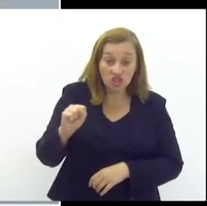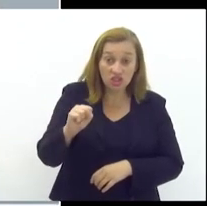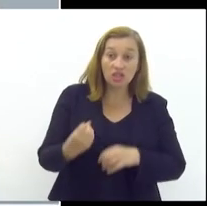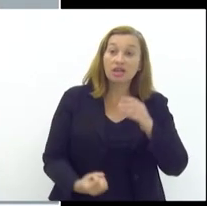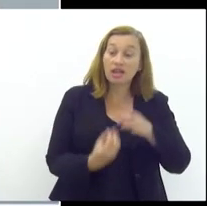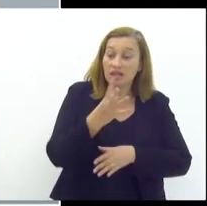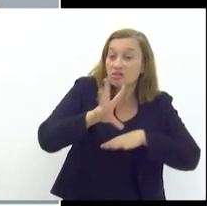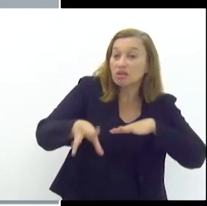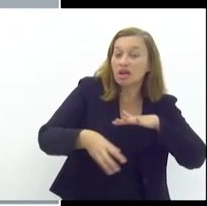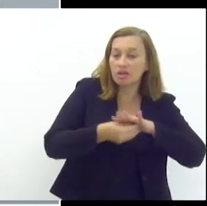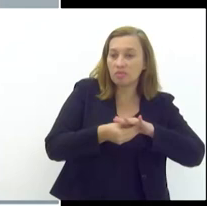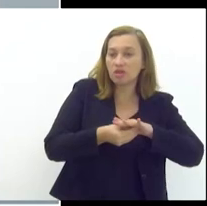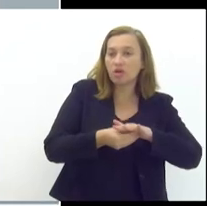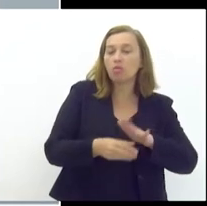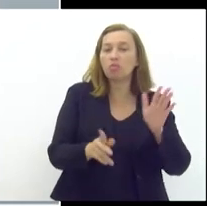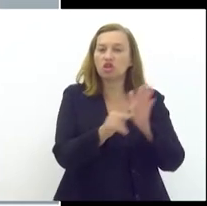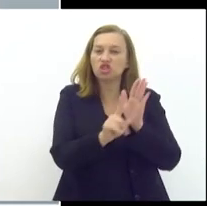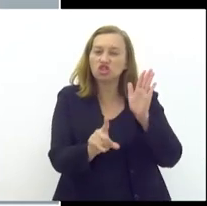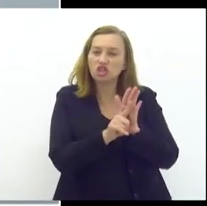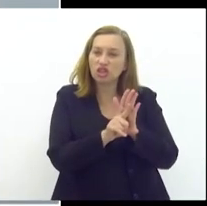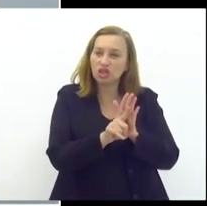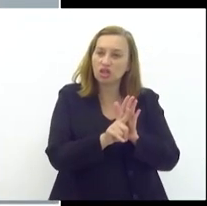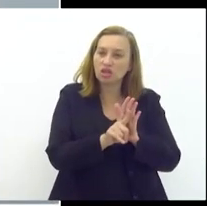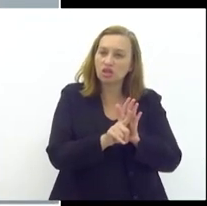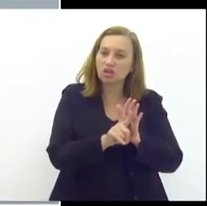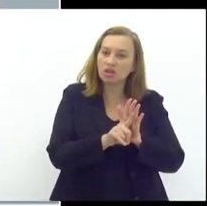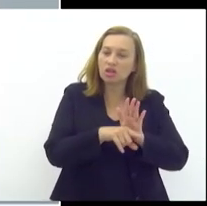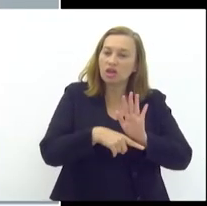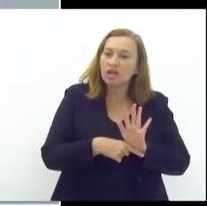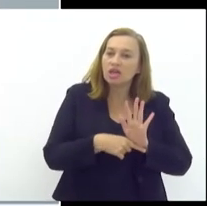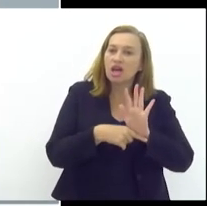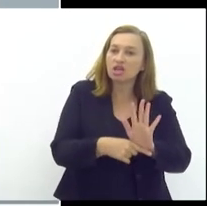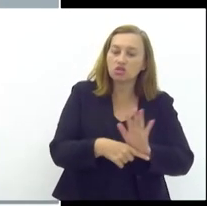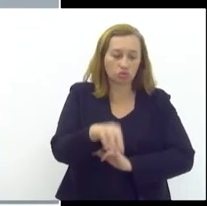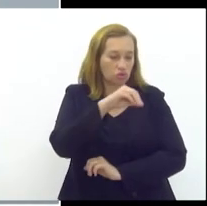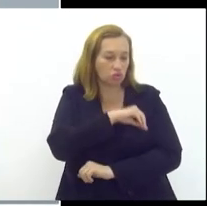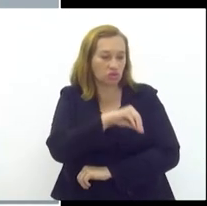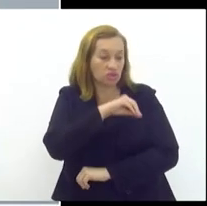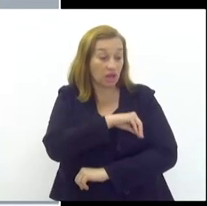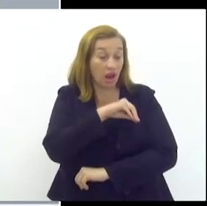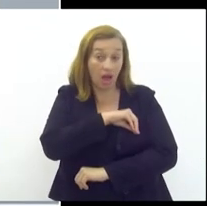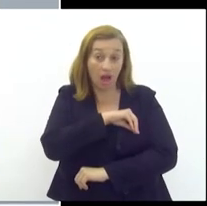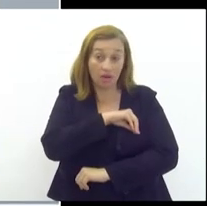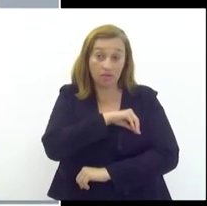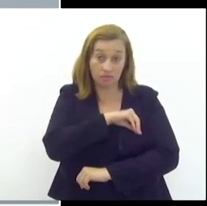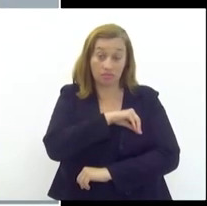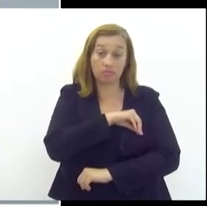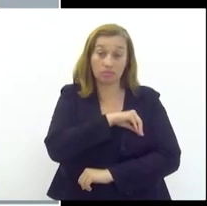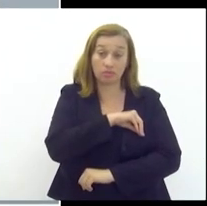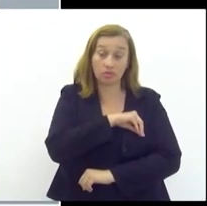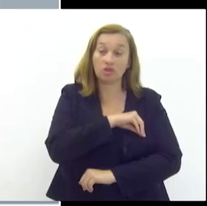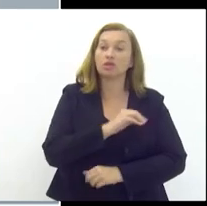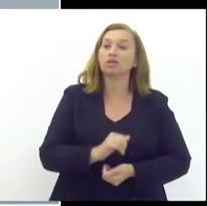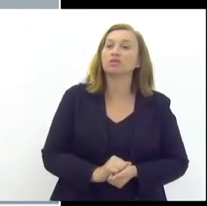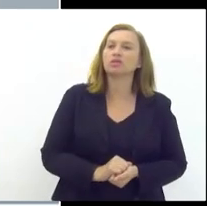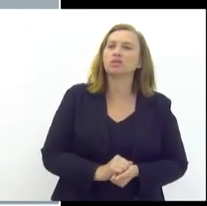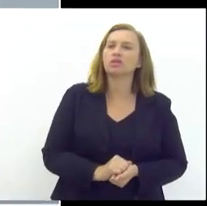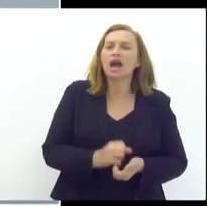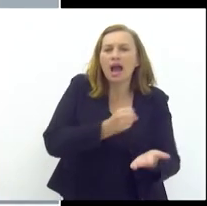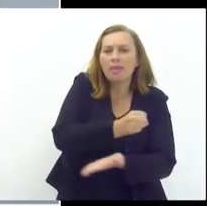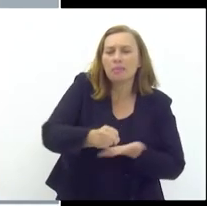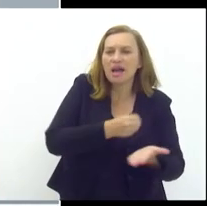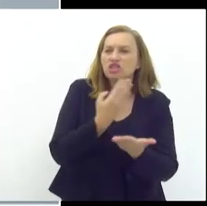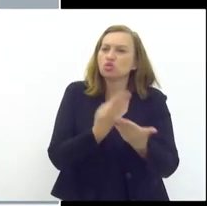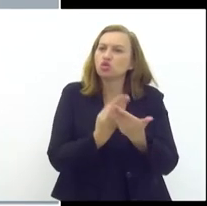constitucional projeto de lei que reforma a tributação da renda completo das correspondentes estimativas estudos de